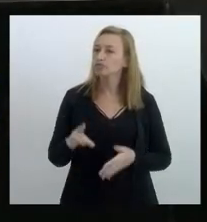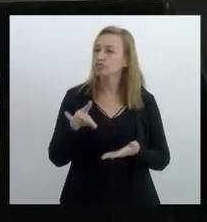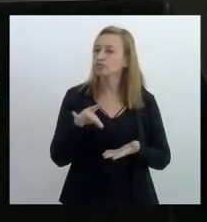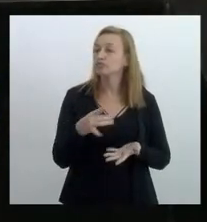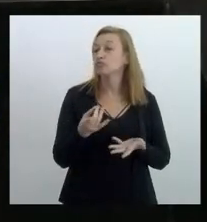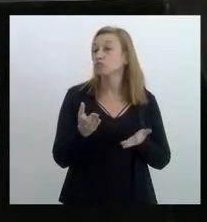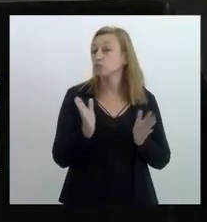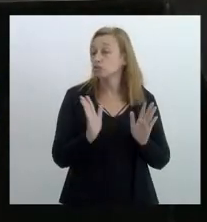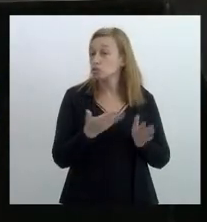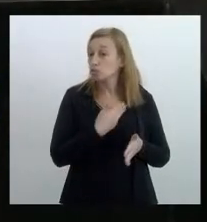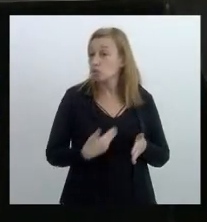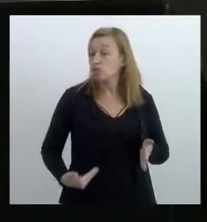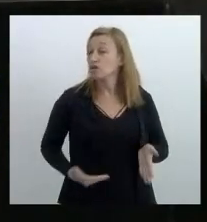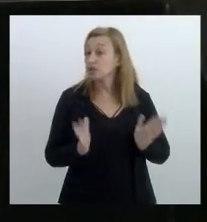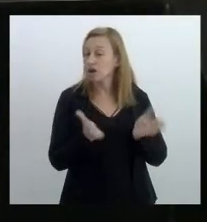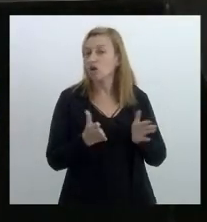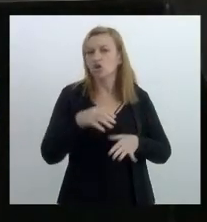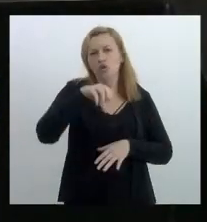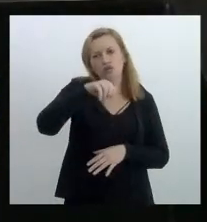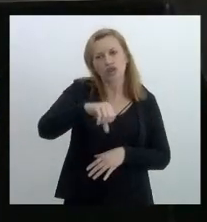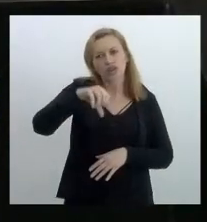ter uma ideia,